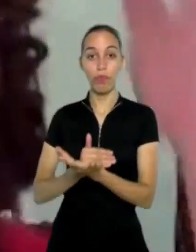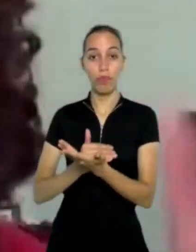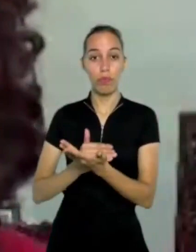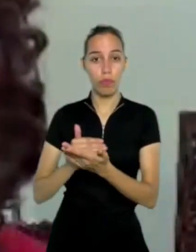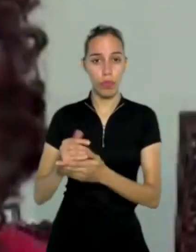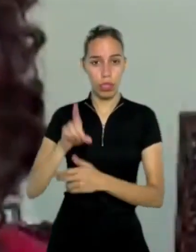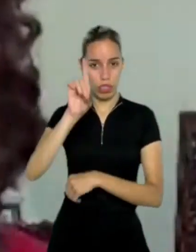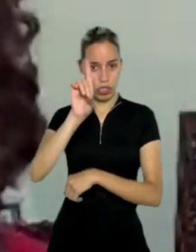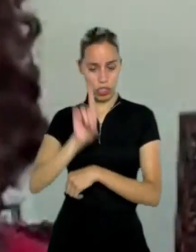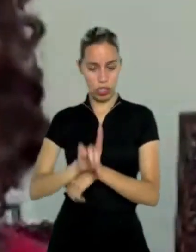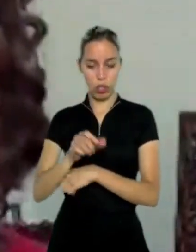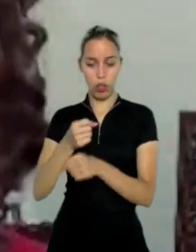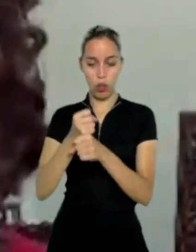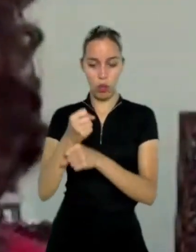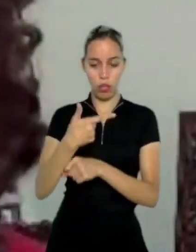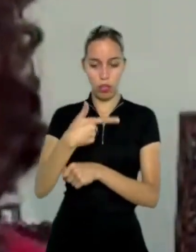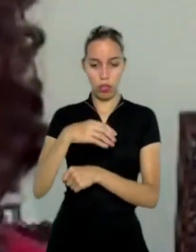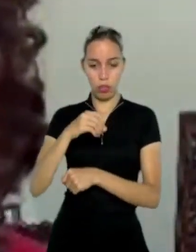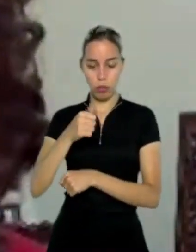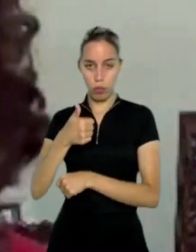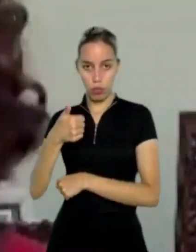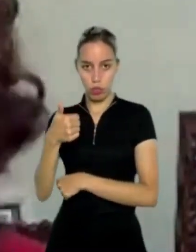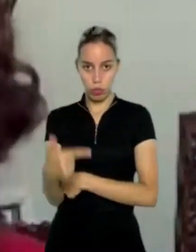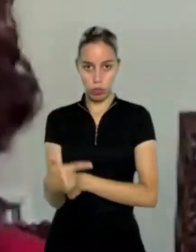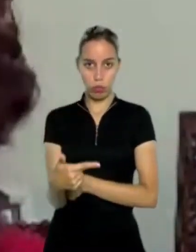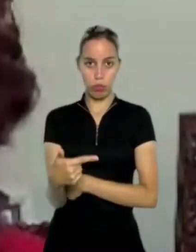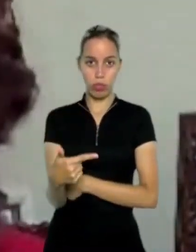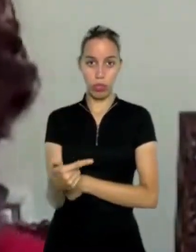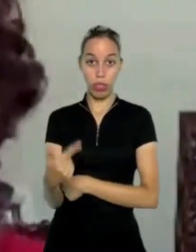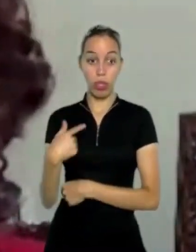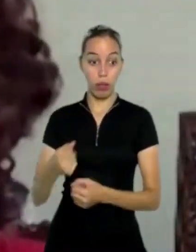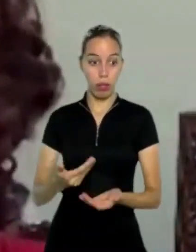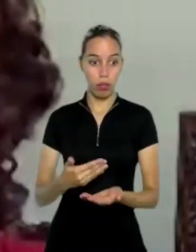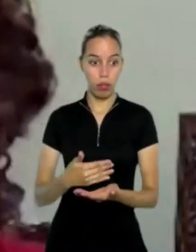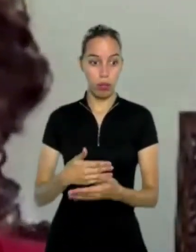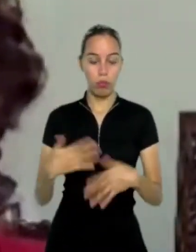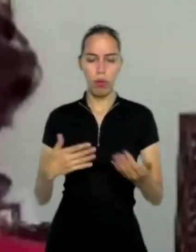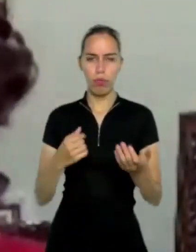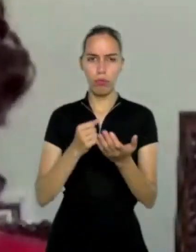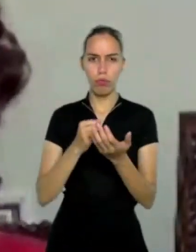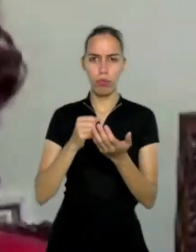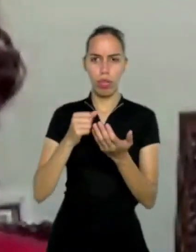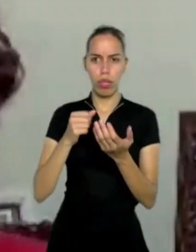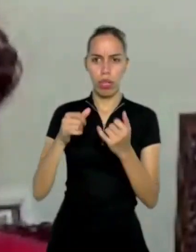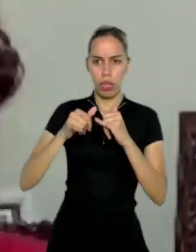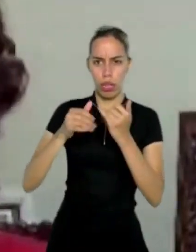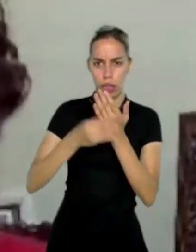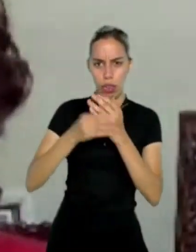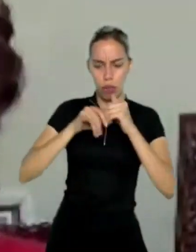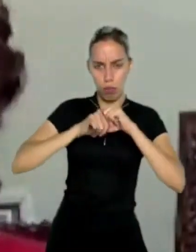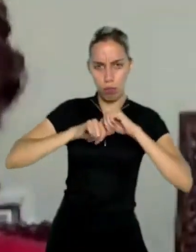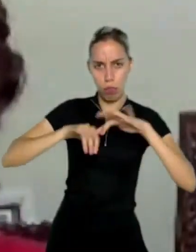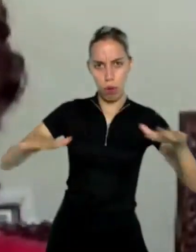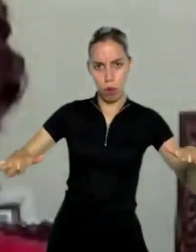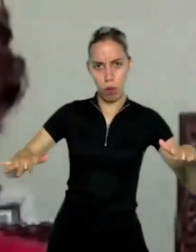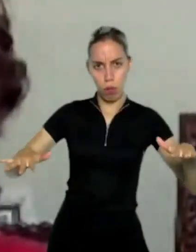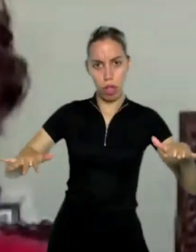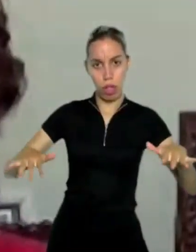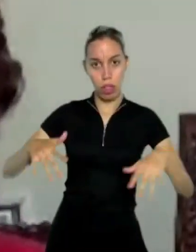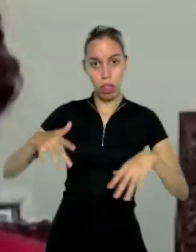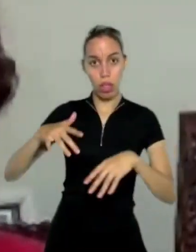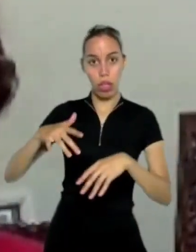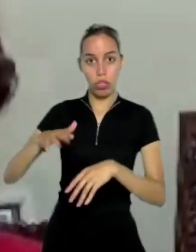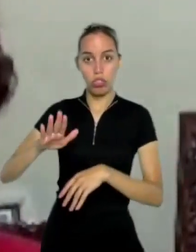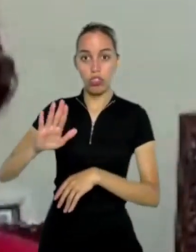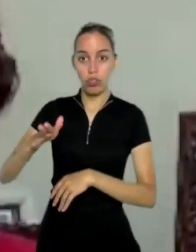2012 e quando eu lancei o primeiro livro, eu já era diretora. Então, eu resolvi fazer o lançamento do livro na escola, desse Ah,